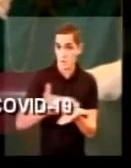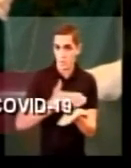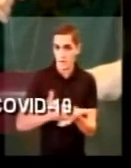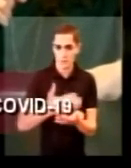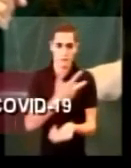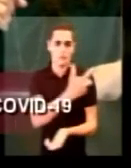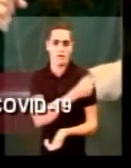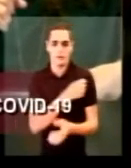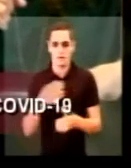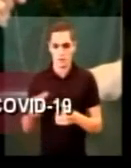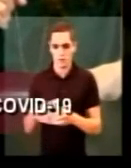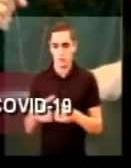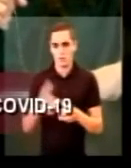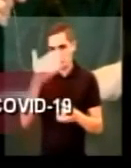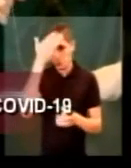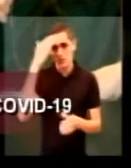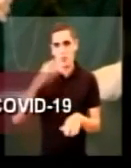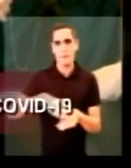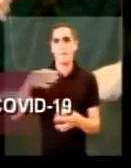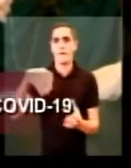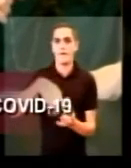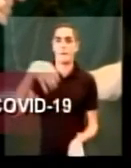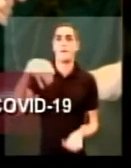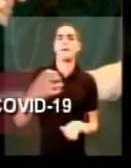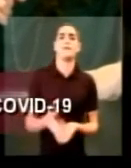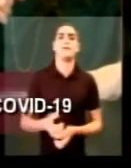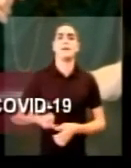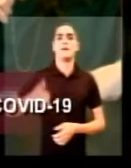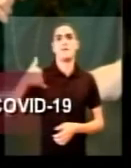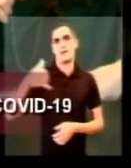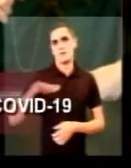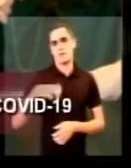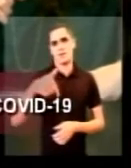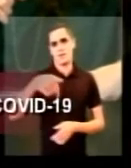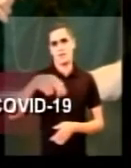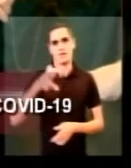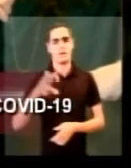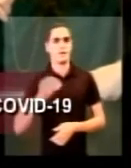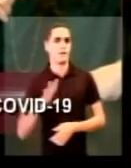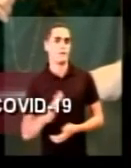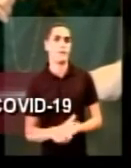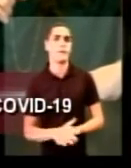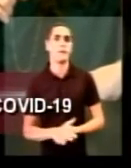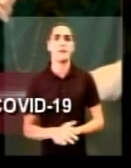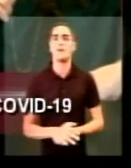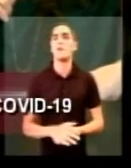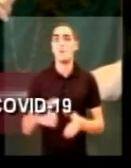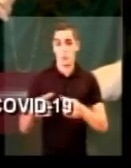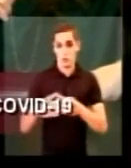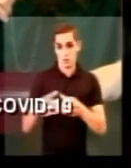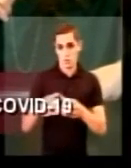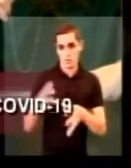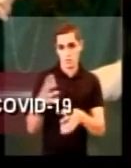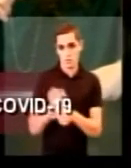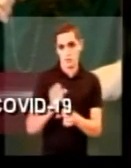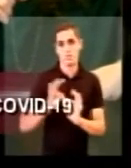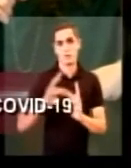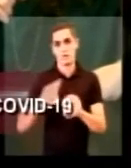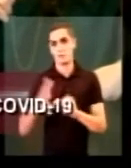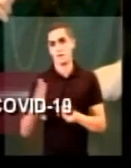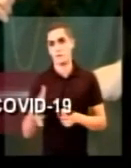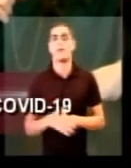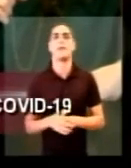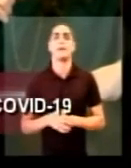seja, aqueles com mais de 75 anos, sendo que esse grupo aqui em Rio Preto é de cerca de 16 6 mil pessoas. Então, é muito importante